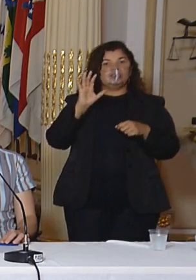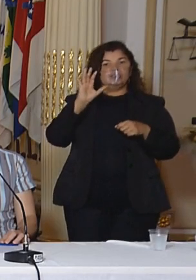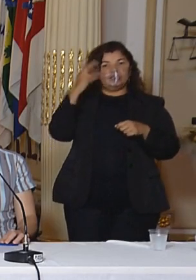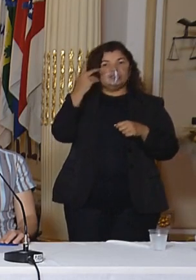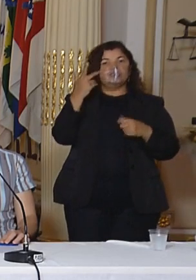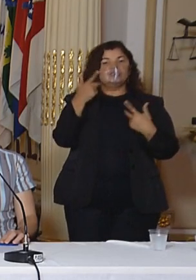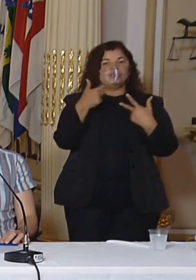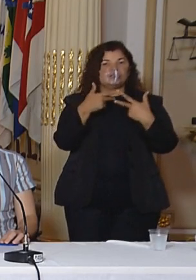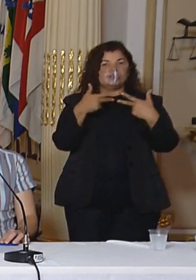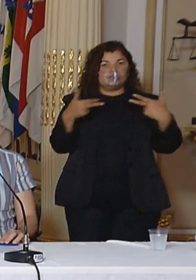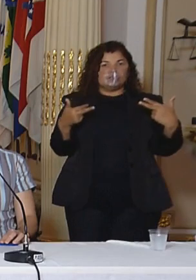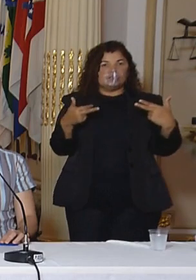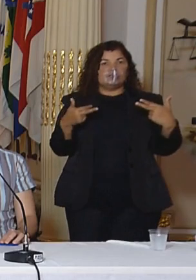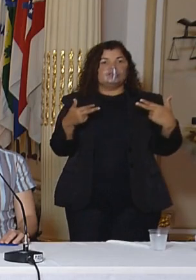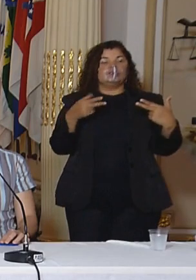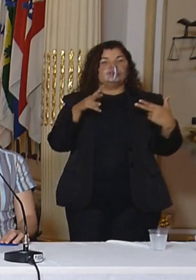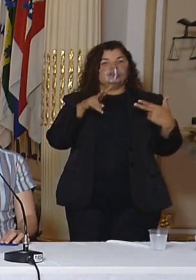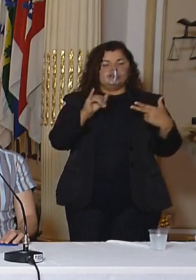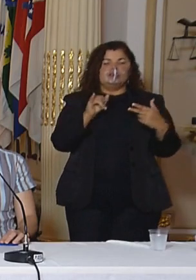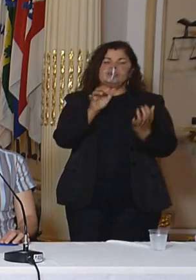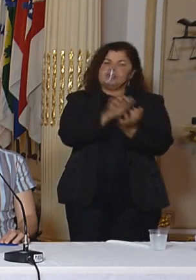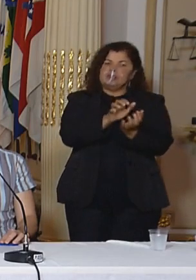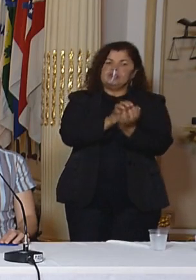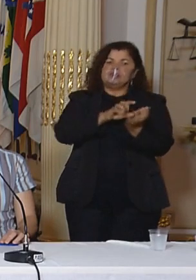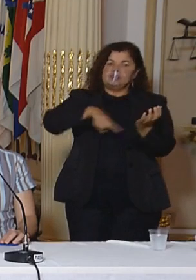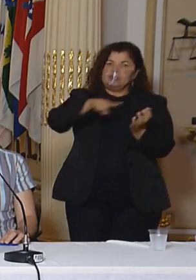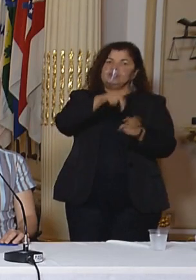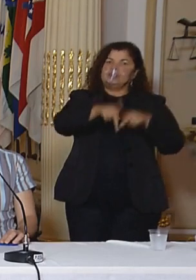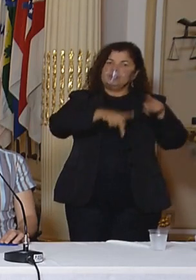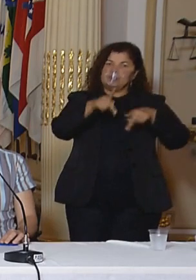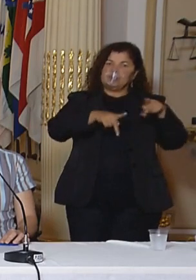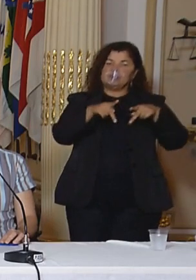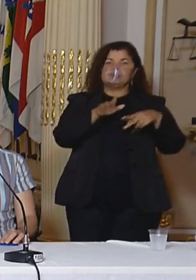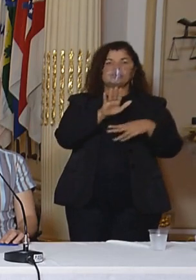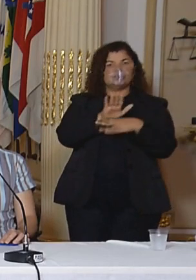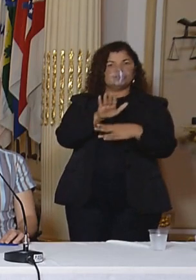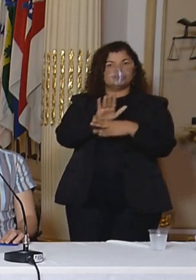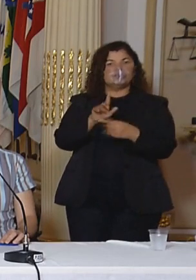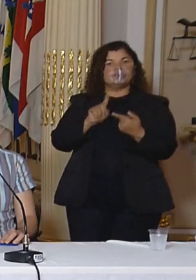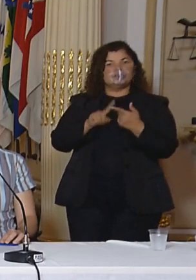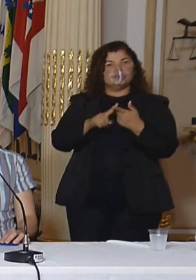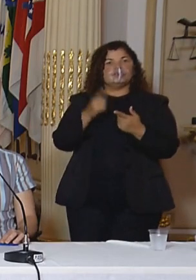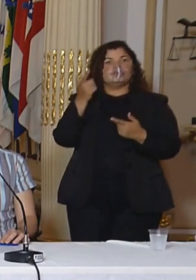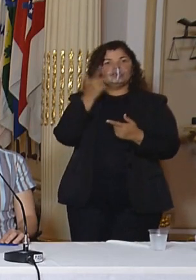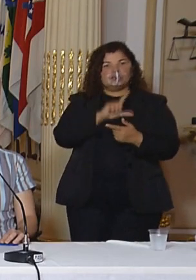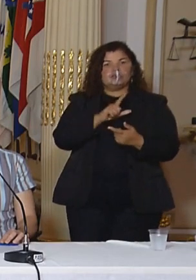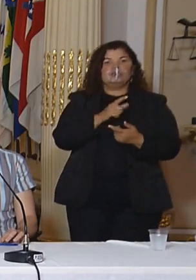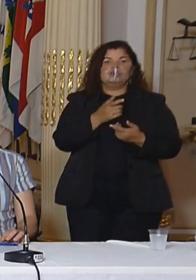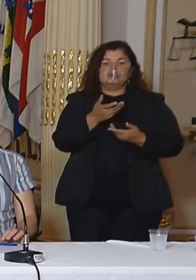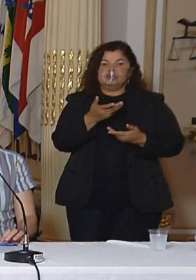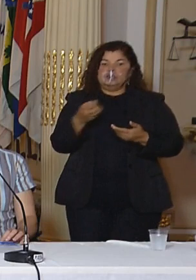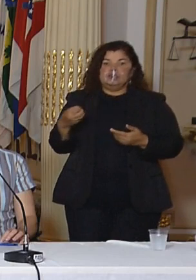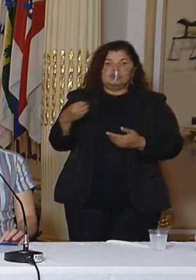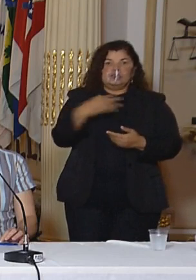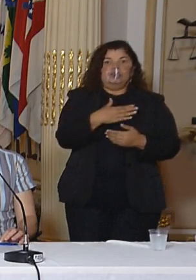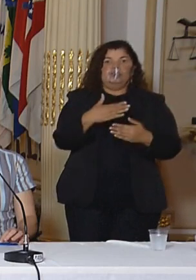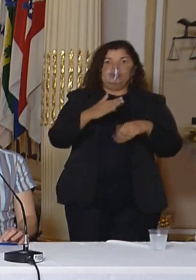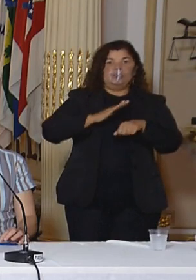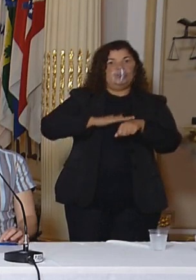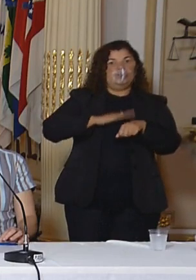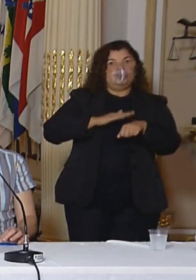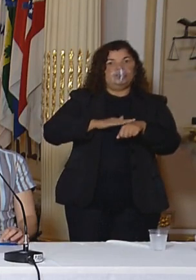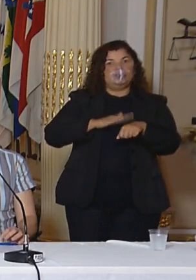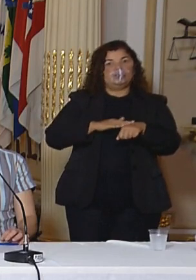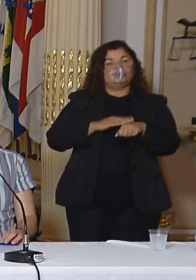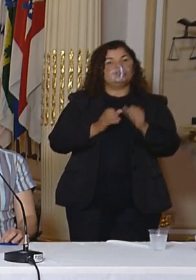decisões e nós precisamos contar com os pernambucanos para que a gente possa administrar essa nova fase com